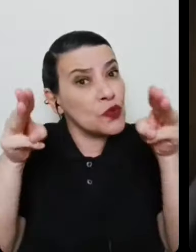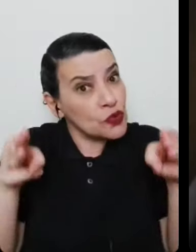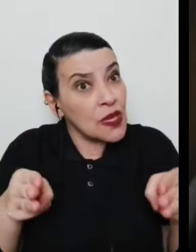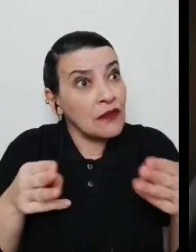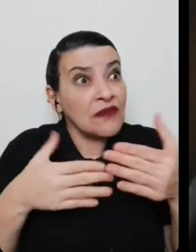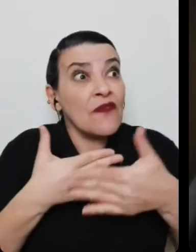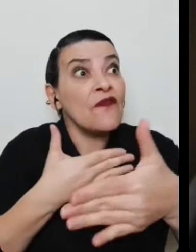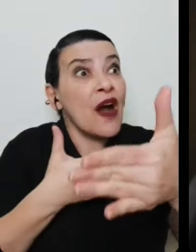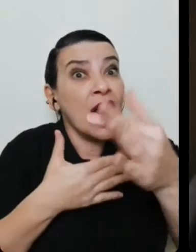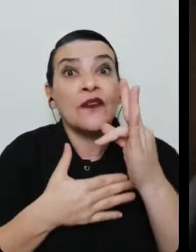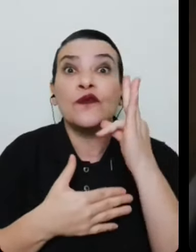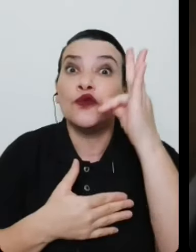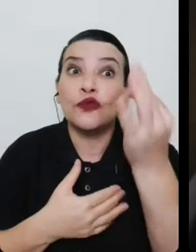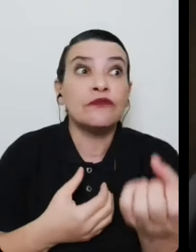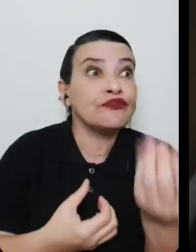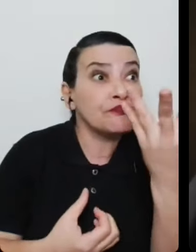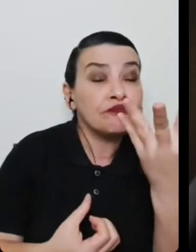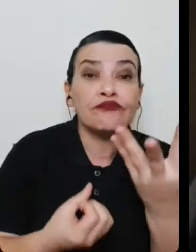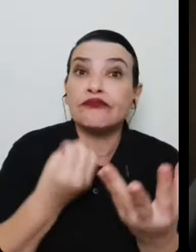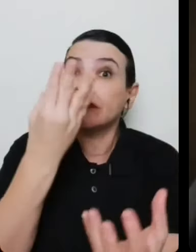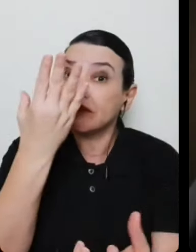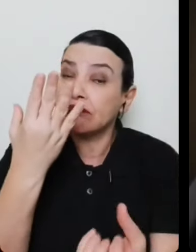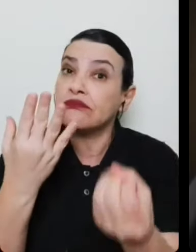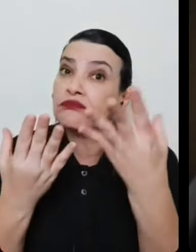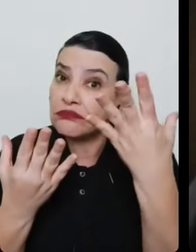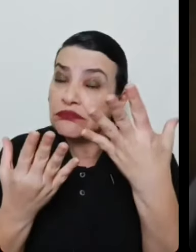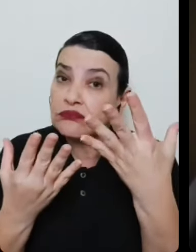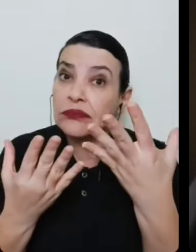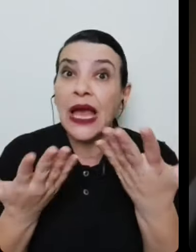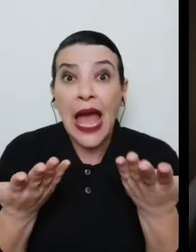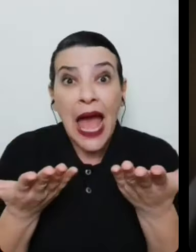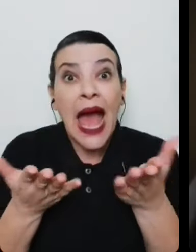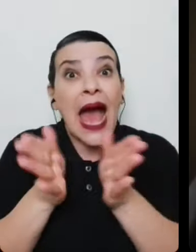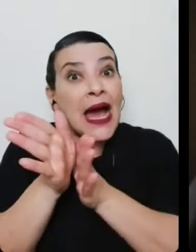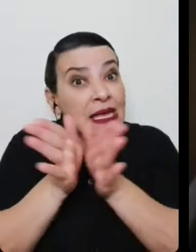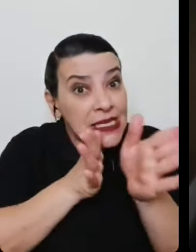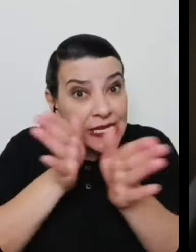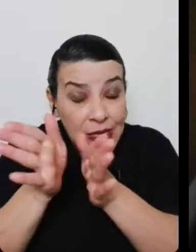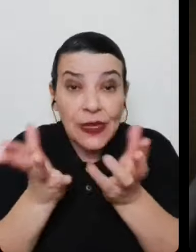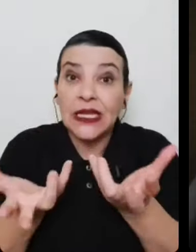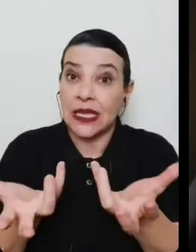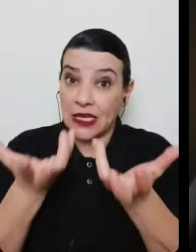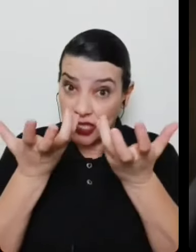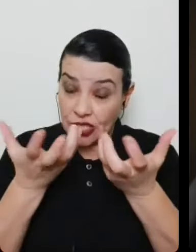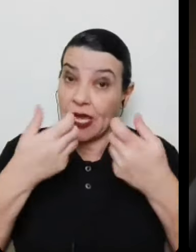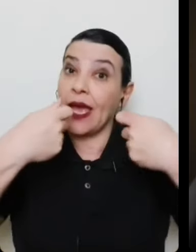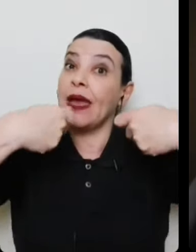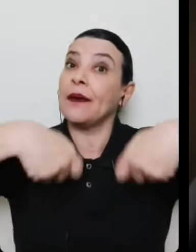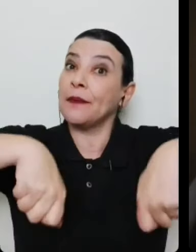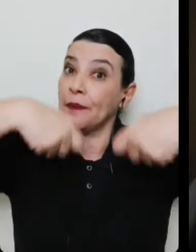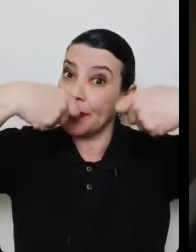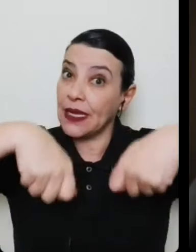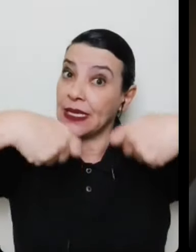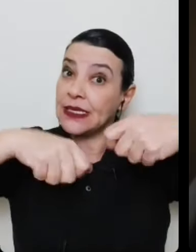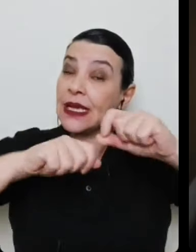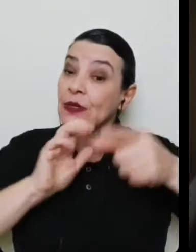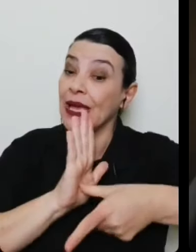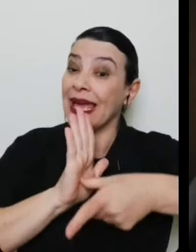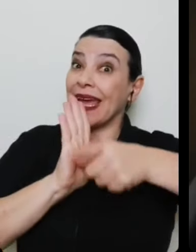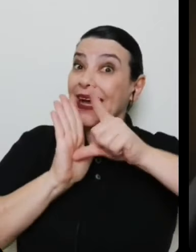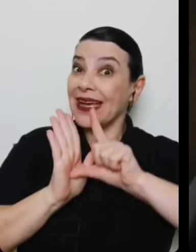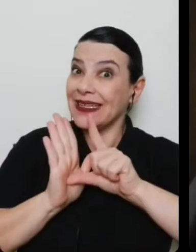surgir e que se pretendam acessíveis, eles têm que ser pensados lá no